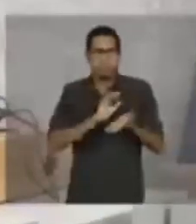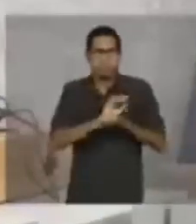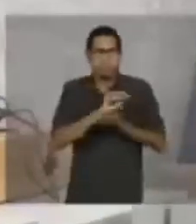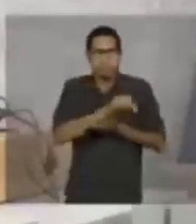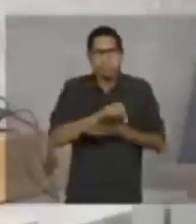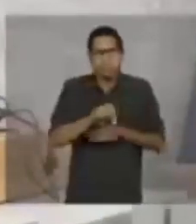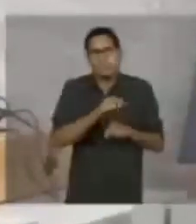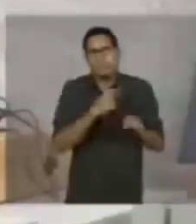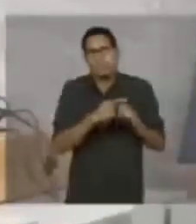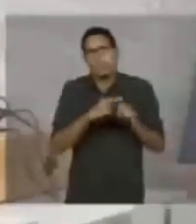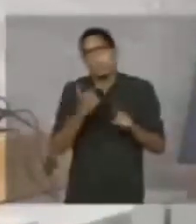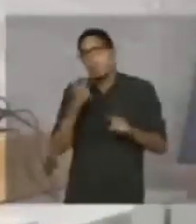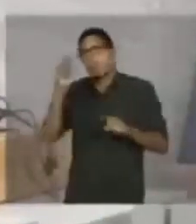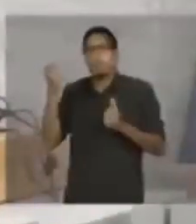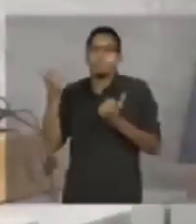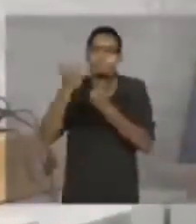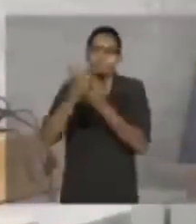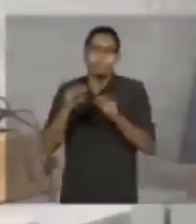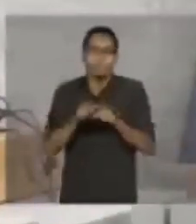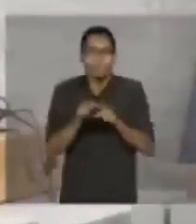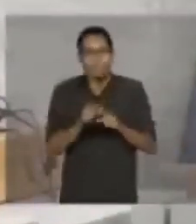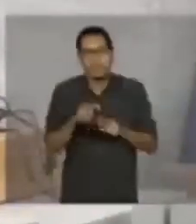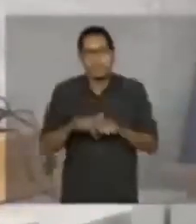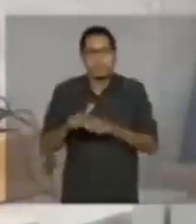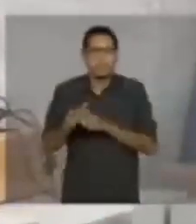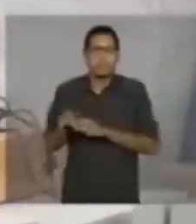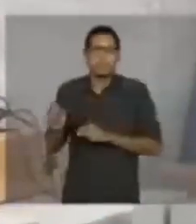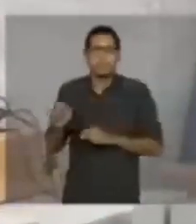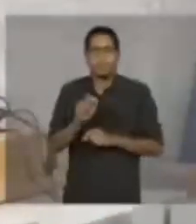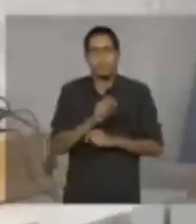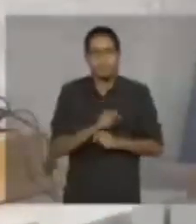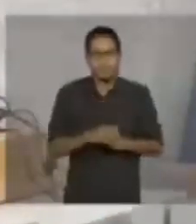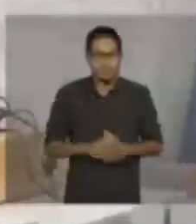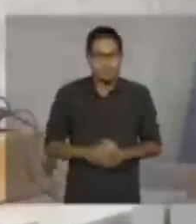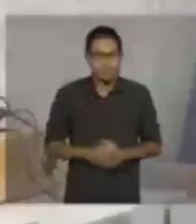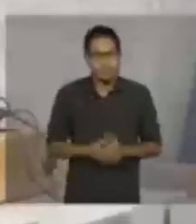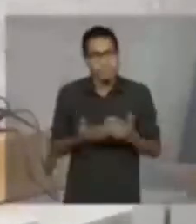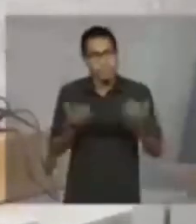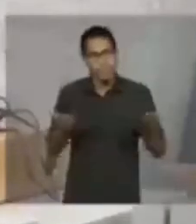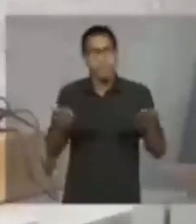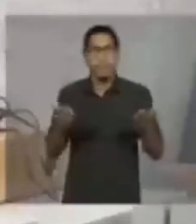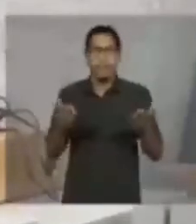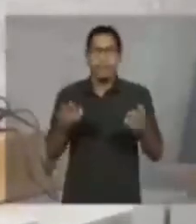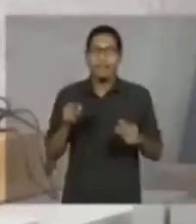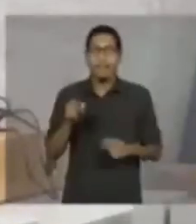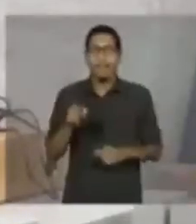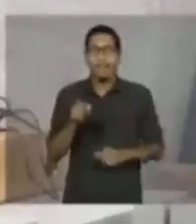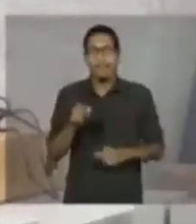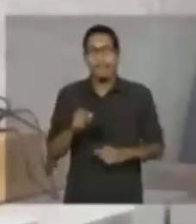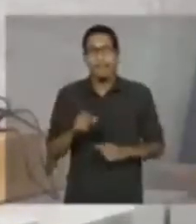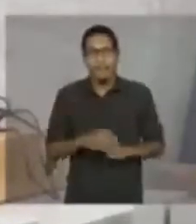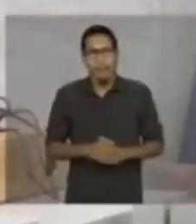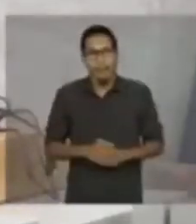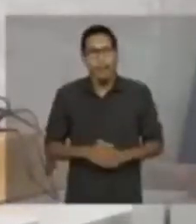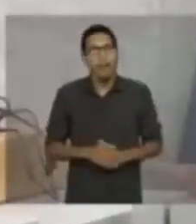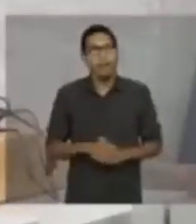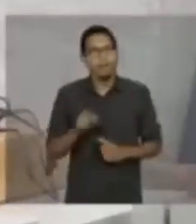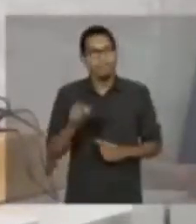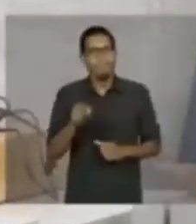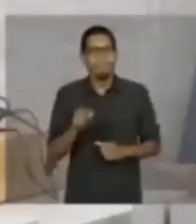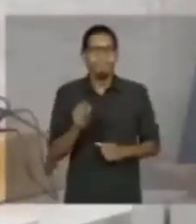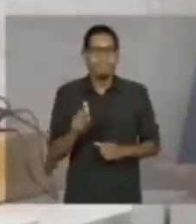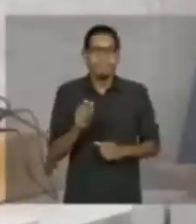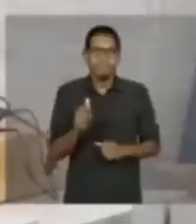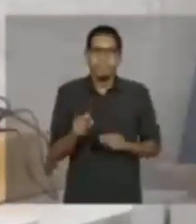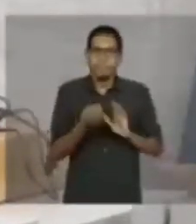muito menos fazer o custeio, a manutenção diária, se ocupar disso. Mas, ainda assim, ainda é muito